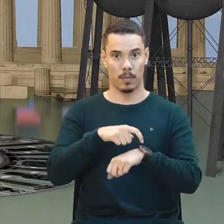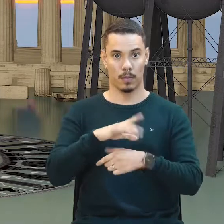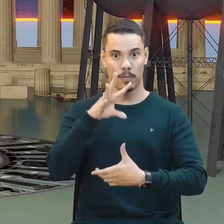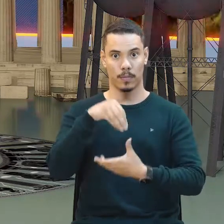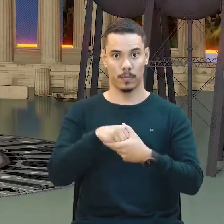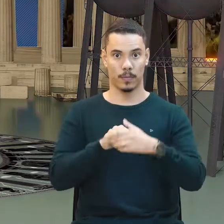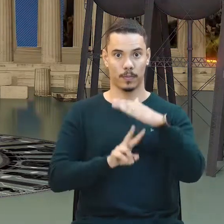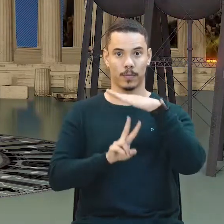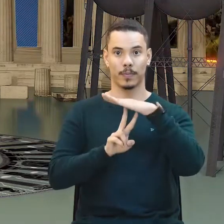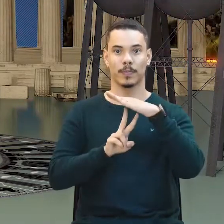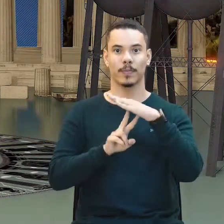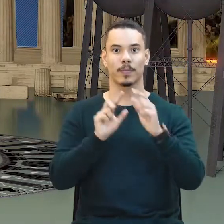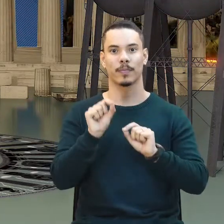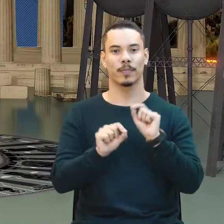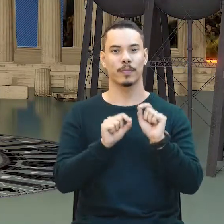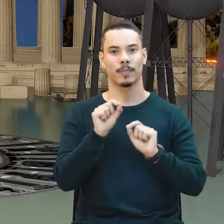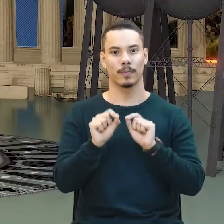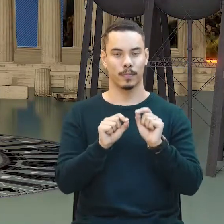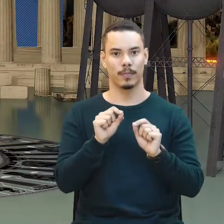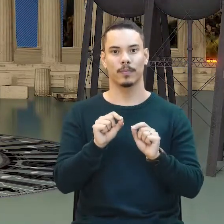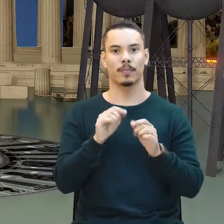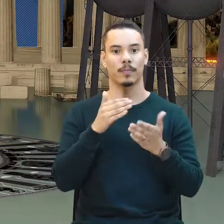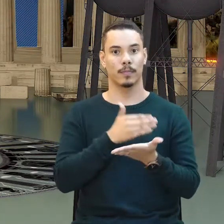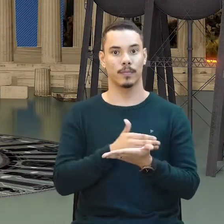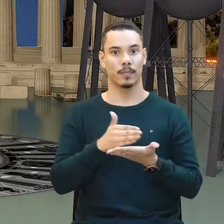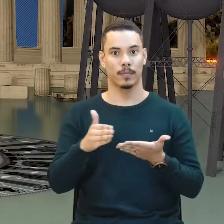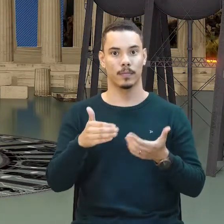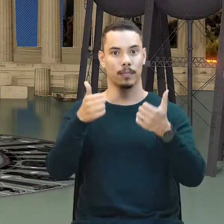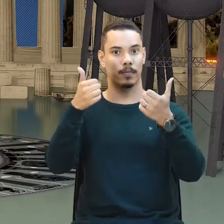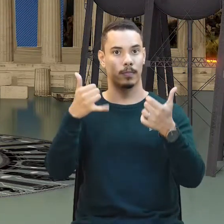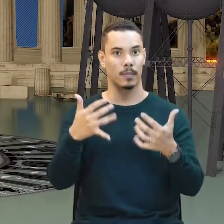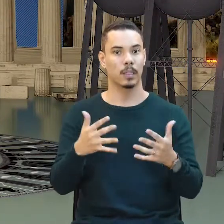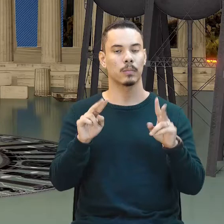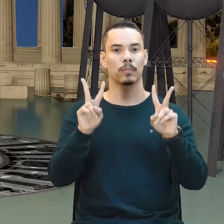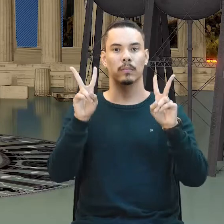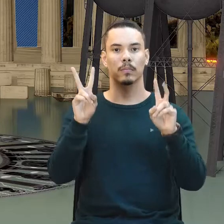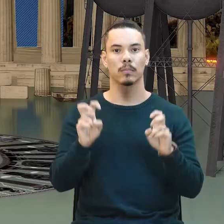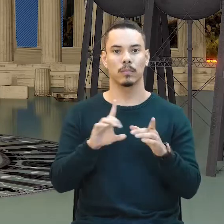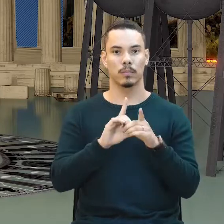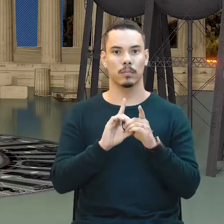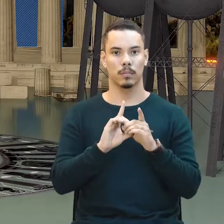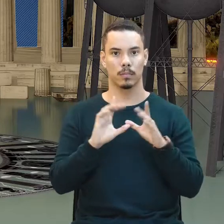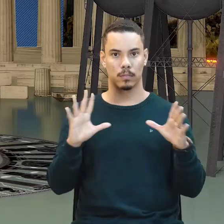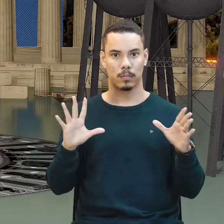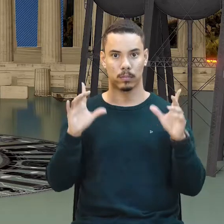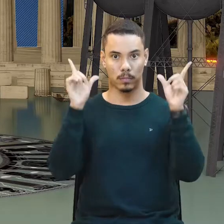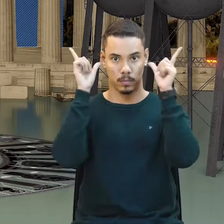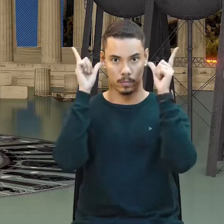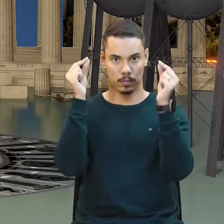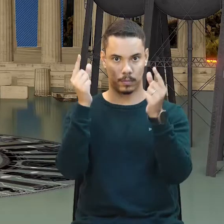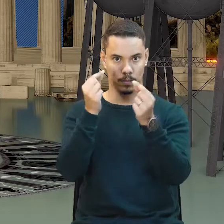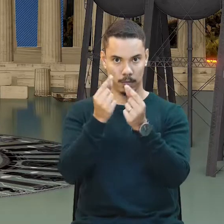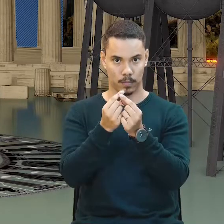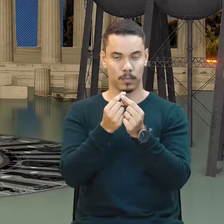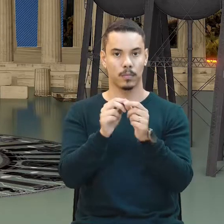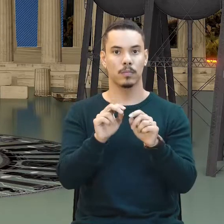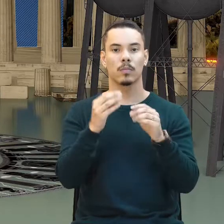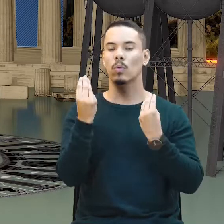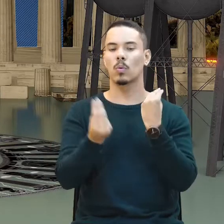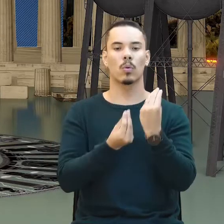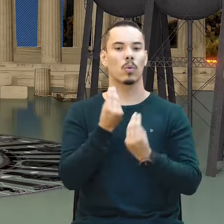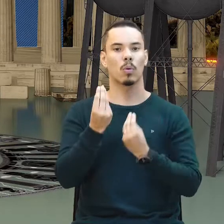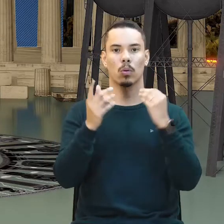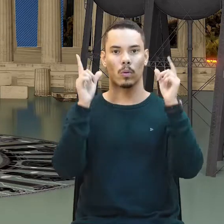Olha só, iniciamos falando lá sobre a democracia na Grécia Antiga, como a Grécia